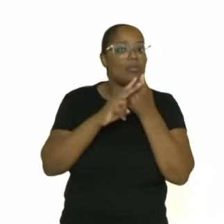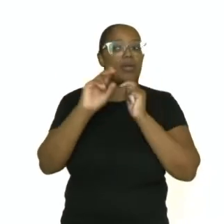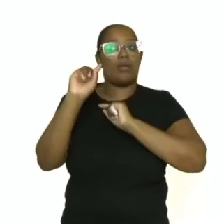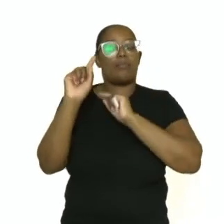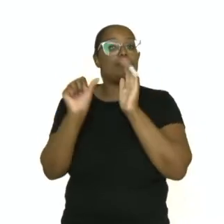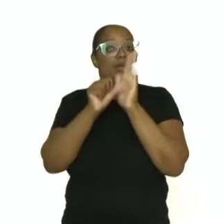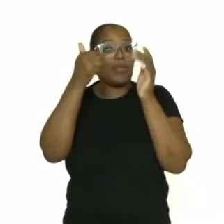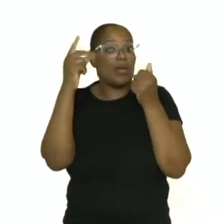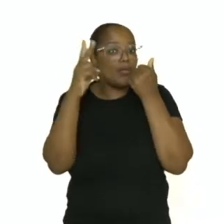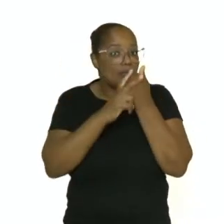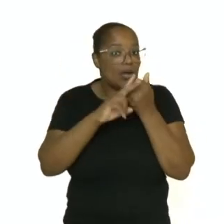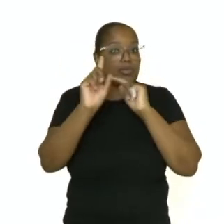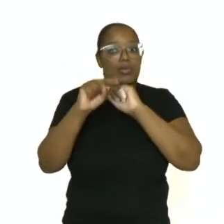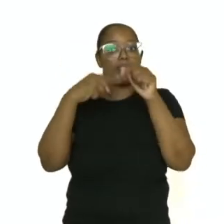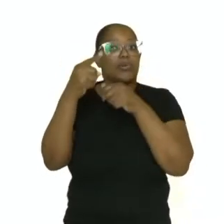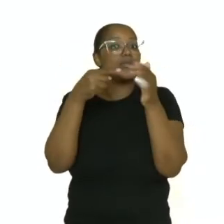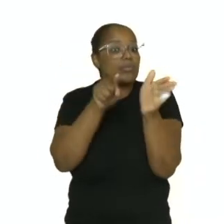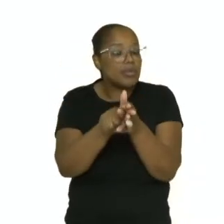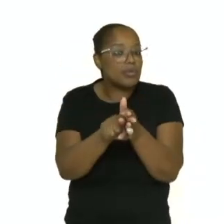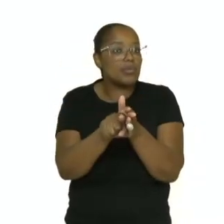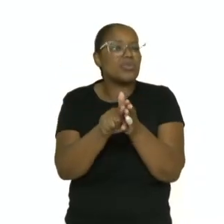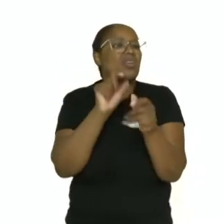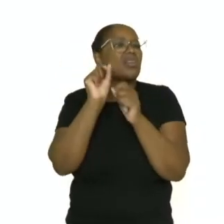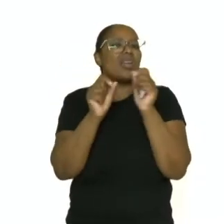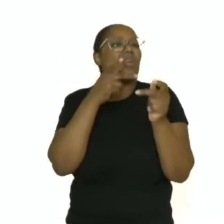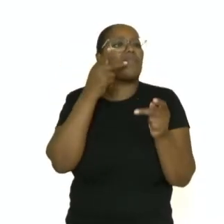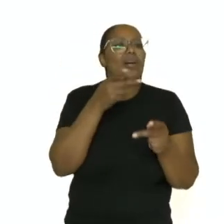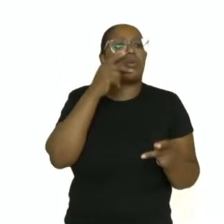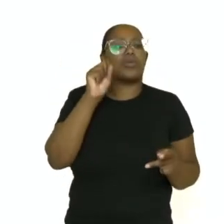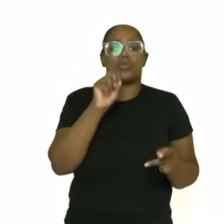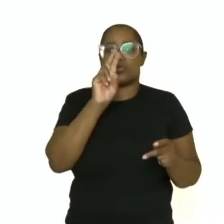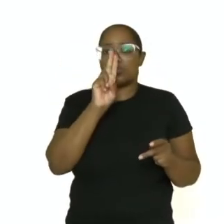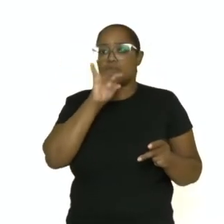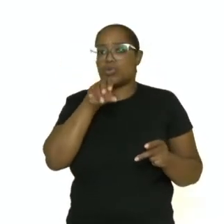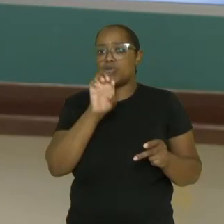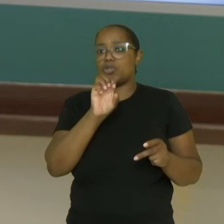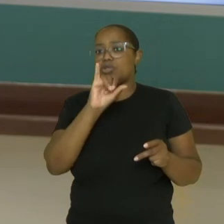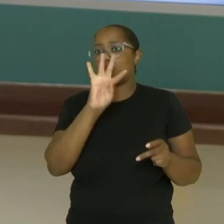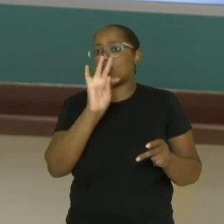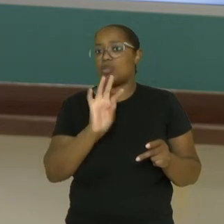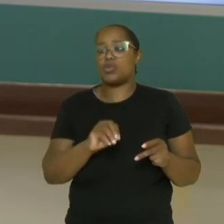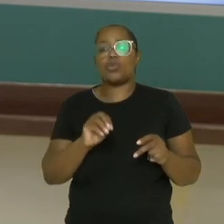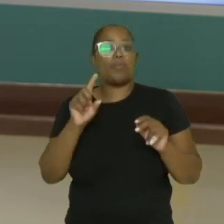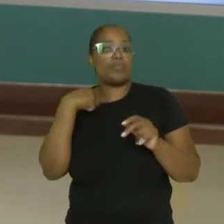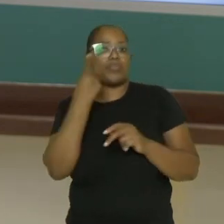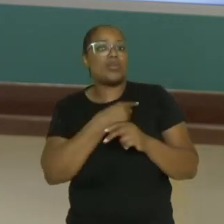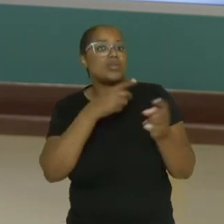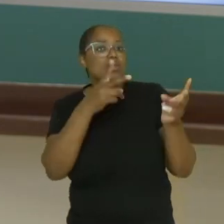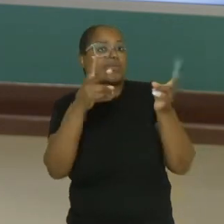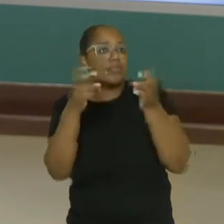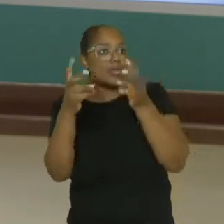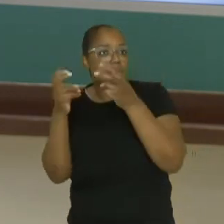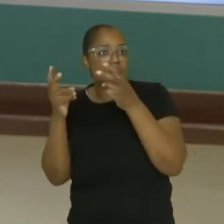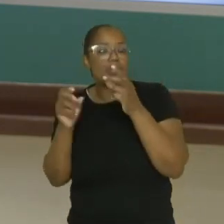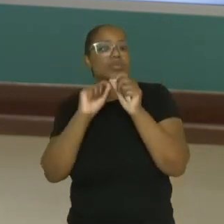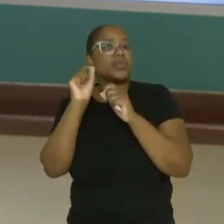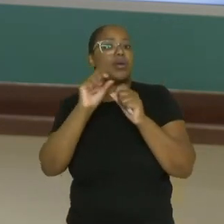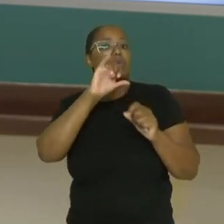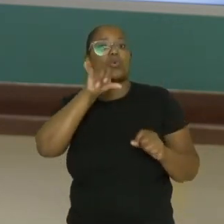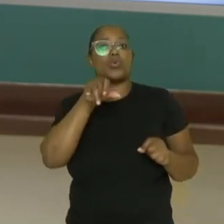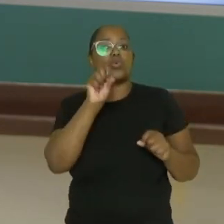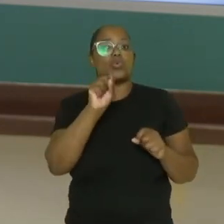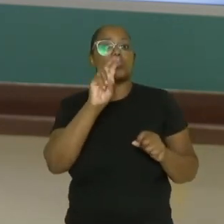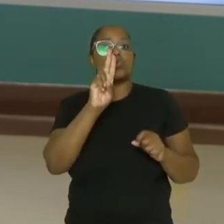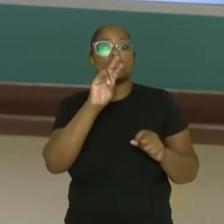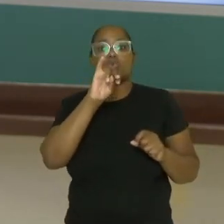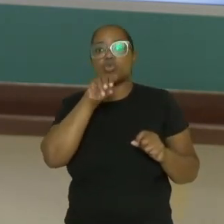pergunta: quem praticou essa ação? Sujeito. O que se falou sobre ela? Então nós percebemos que é o predicado, Temos